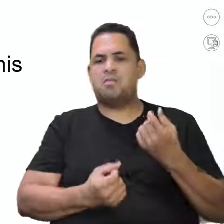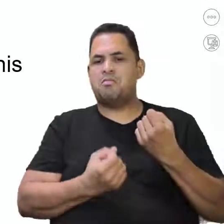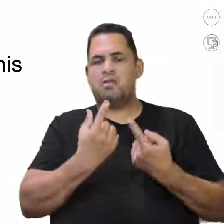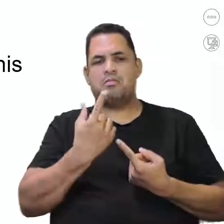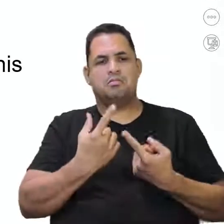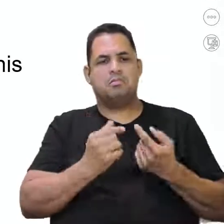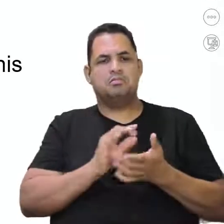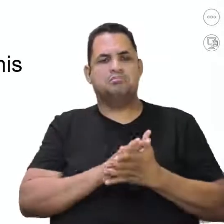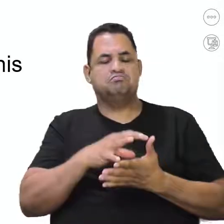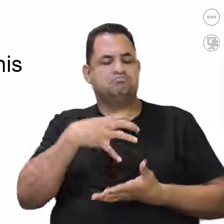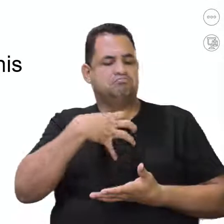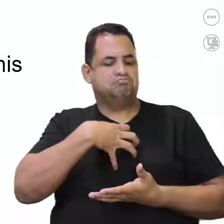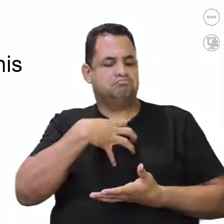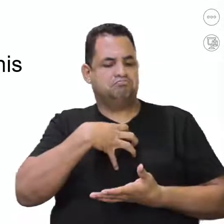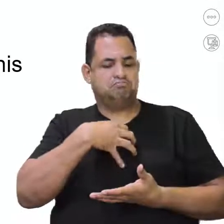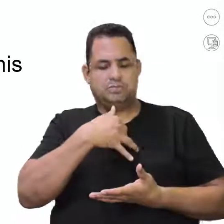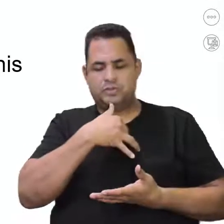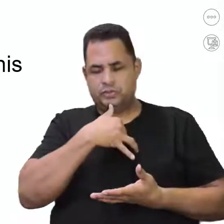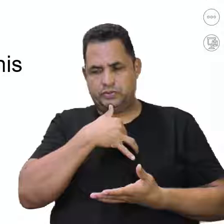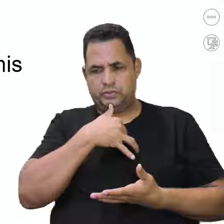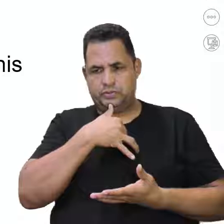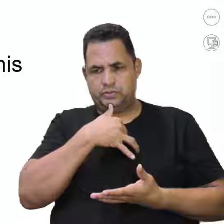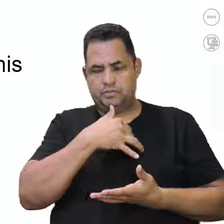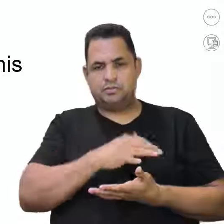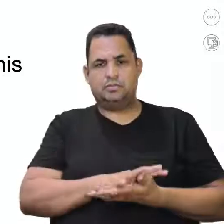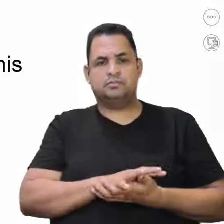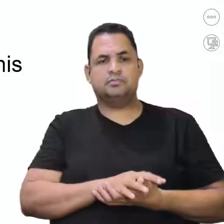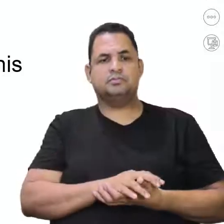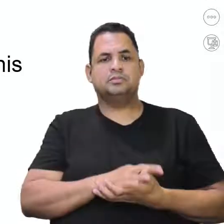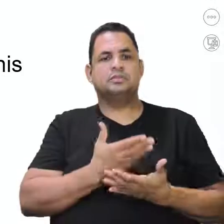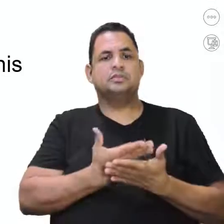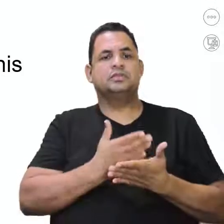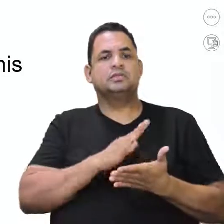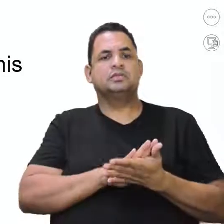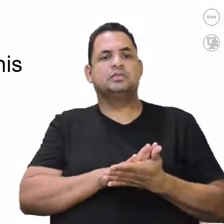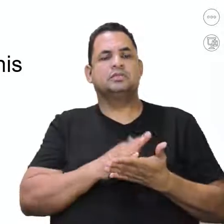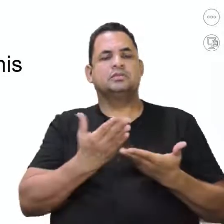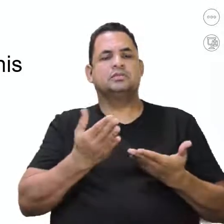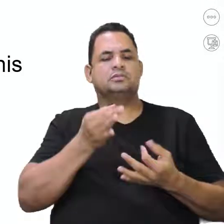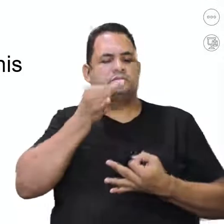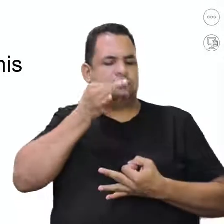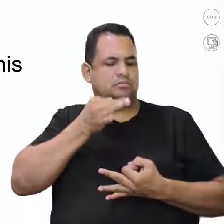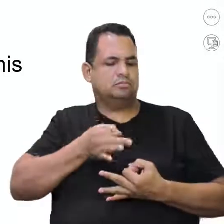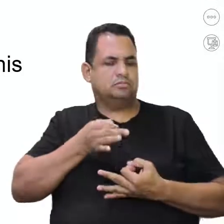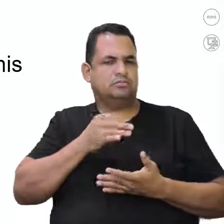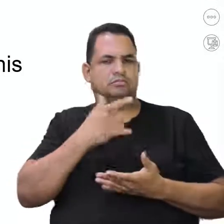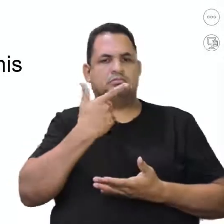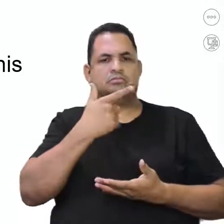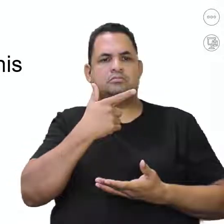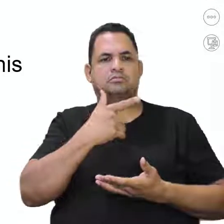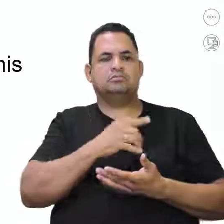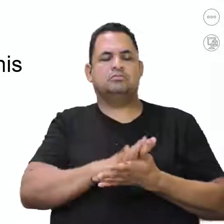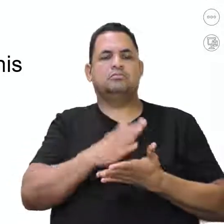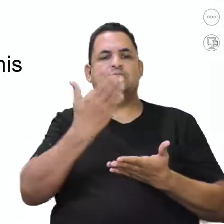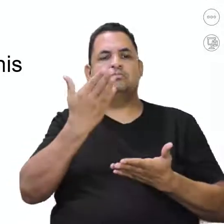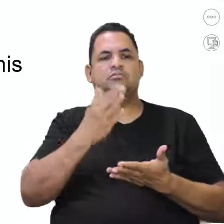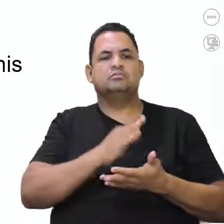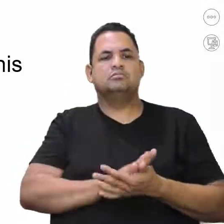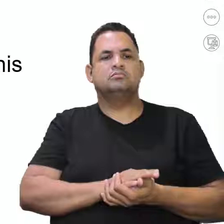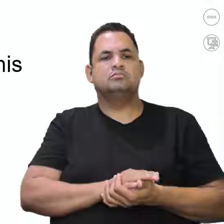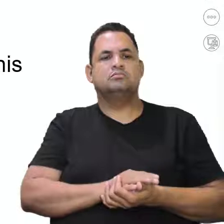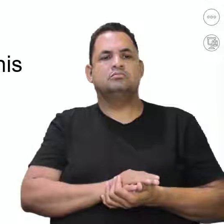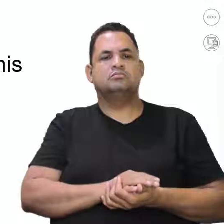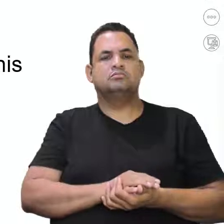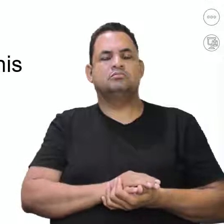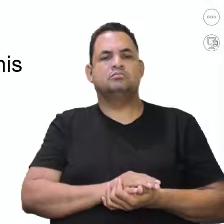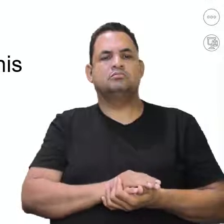razão nenhuma para me sentir triste. Aí, se eu fosse traduzir ao pé da letra, né, eu não teria essa questão